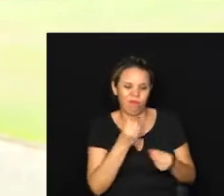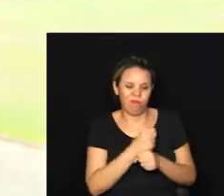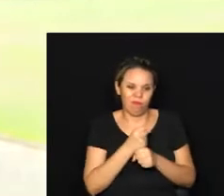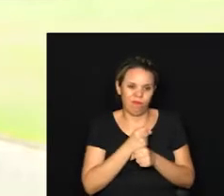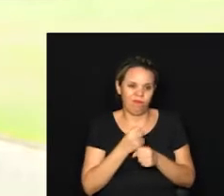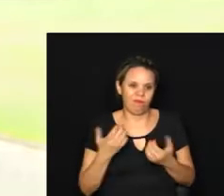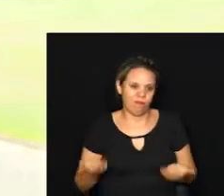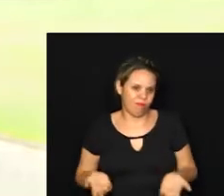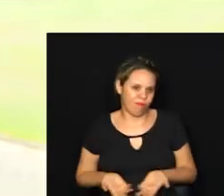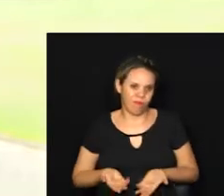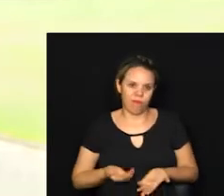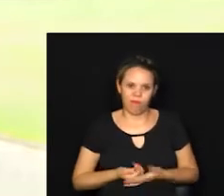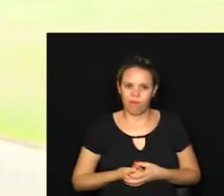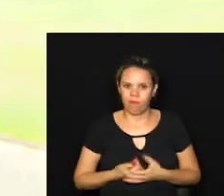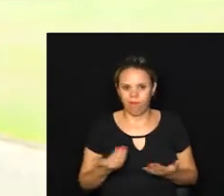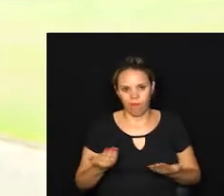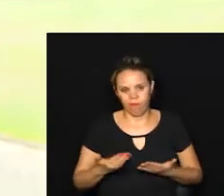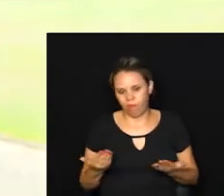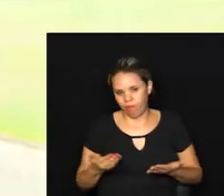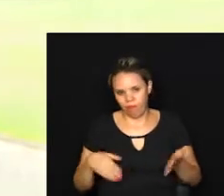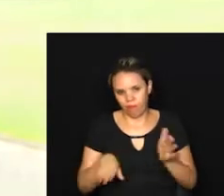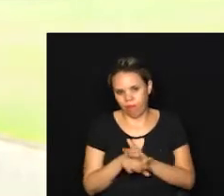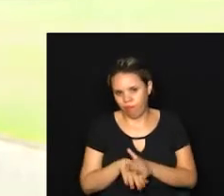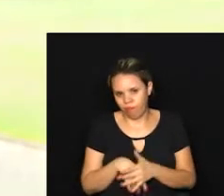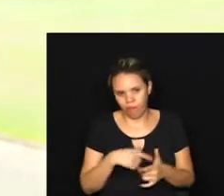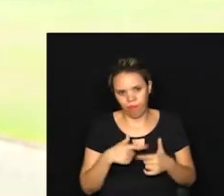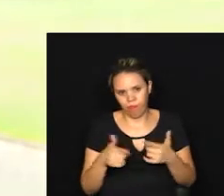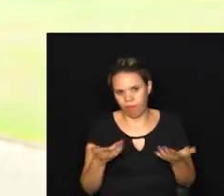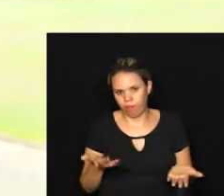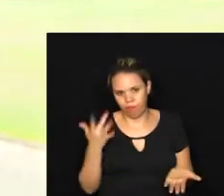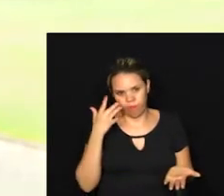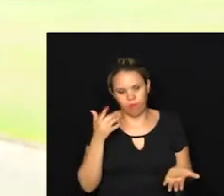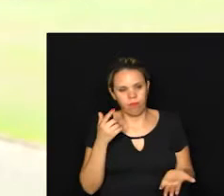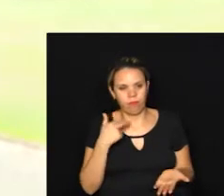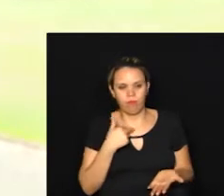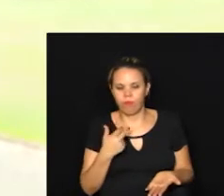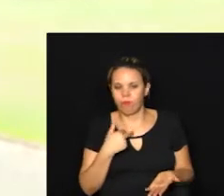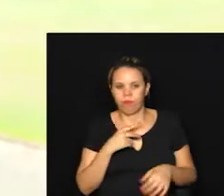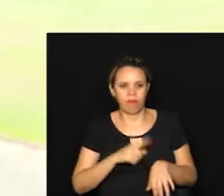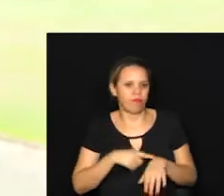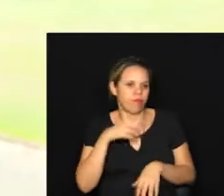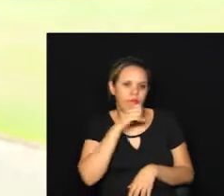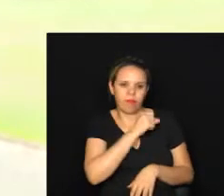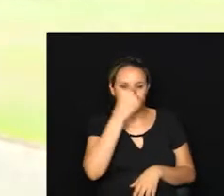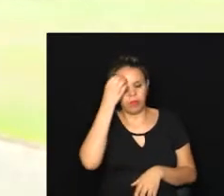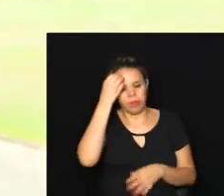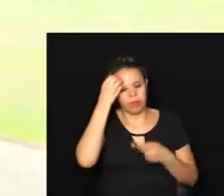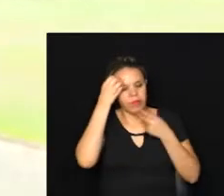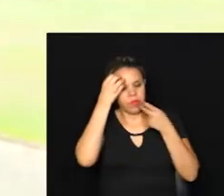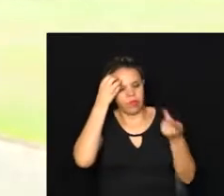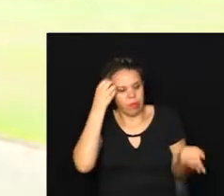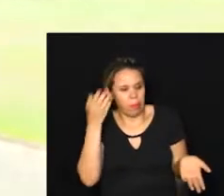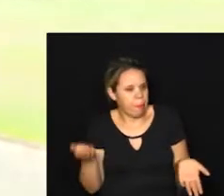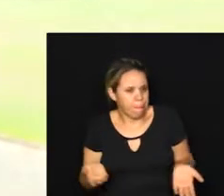anos, né? Agora que chegou nessa situação, eu acho que não dá para de uma hora para outra falar, não, agora